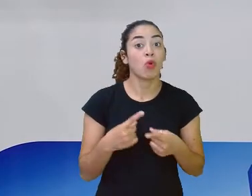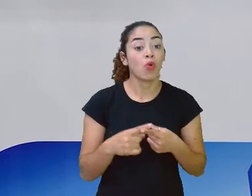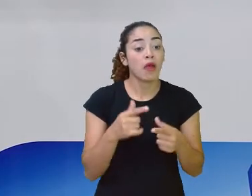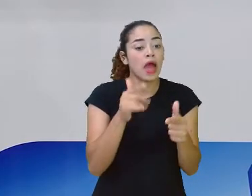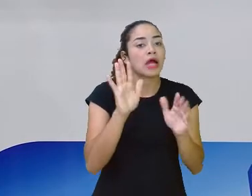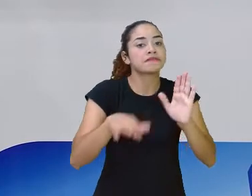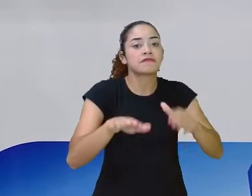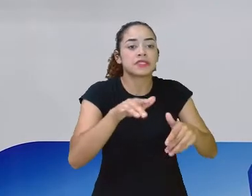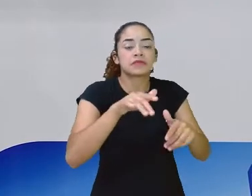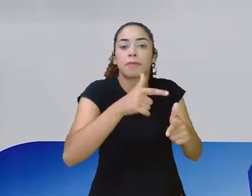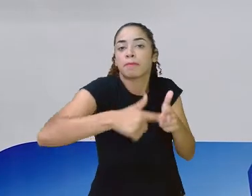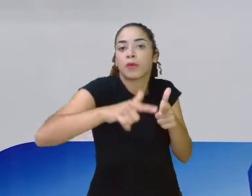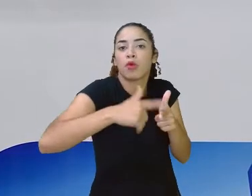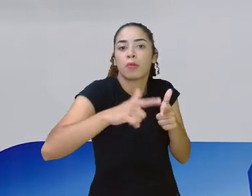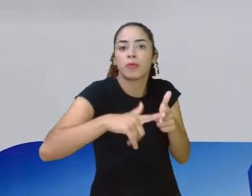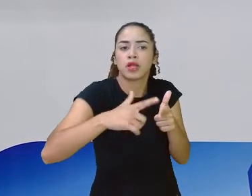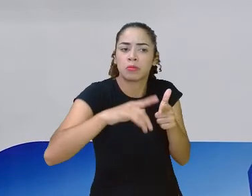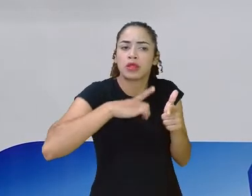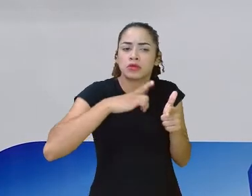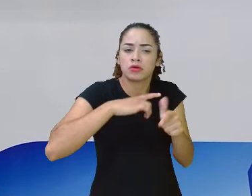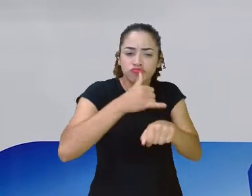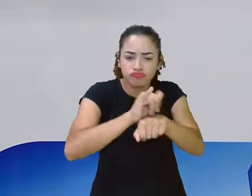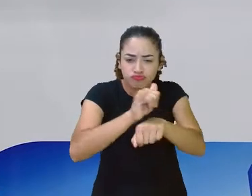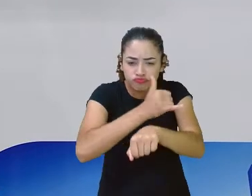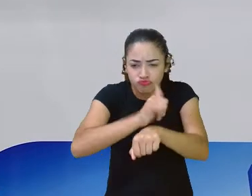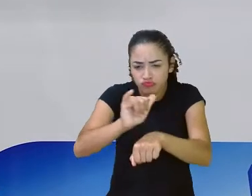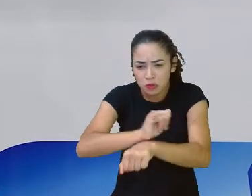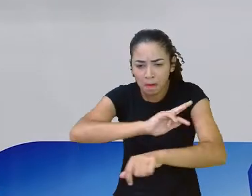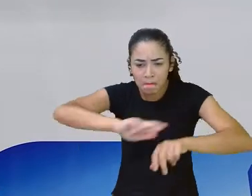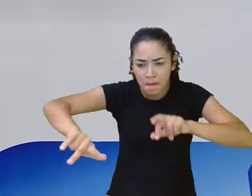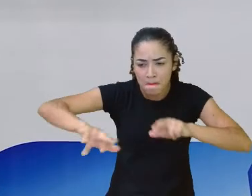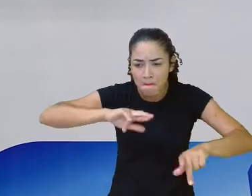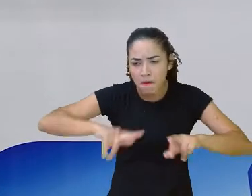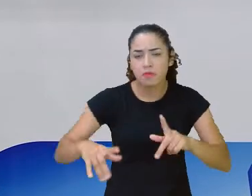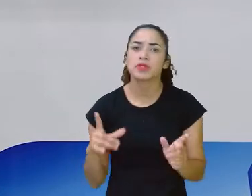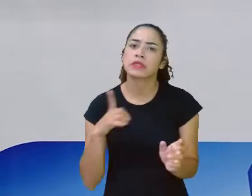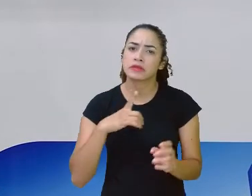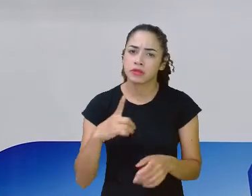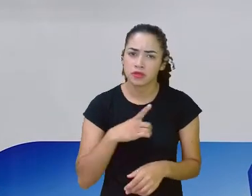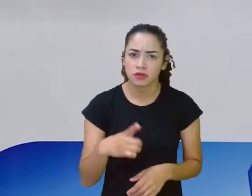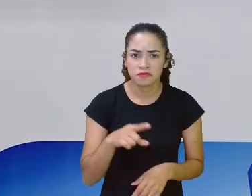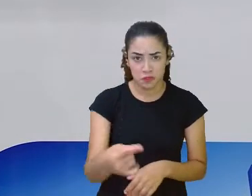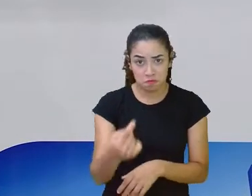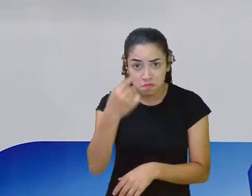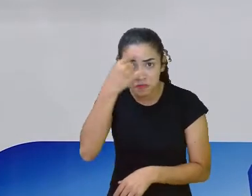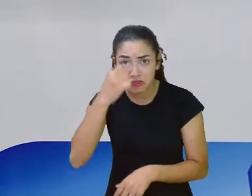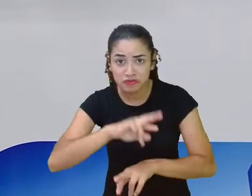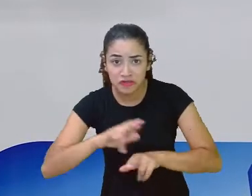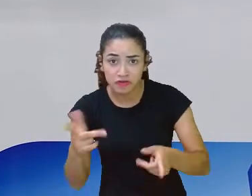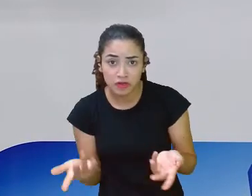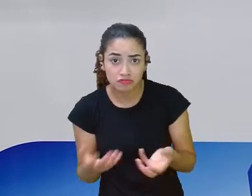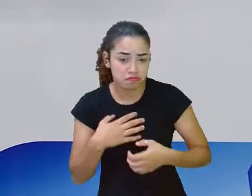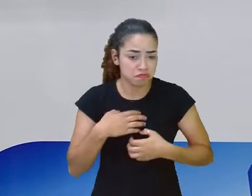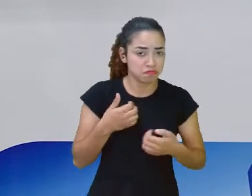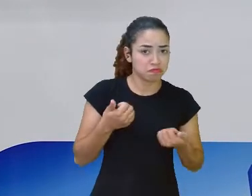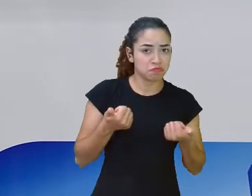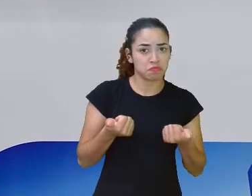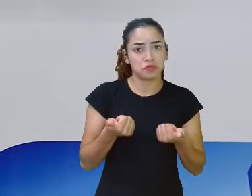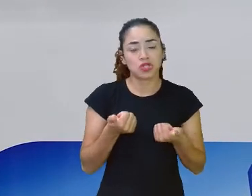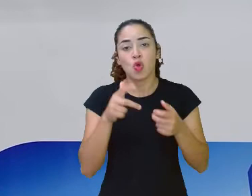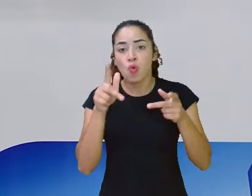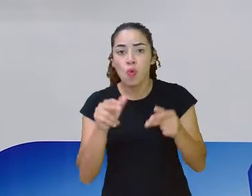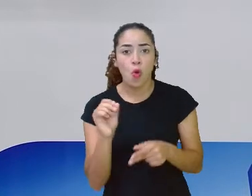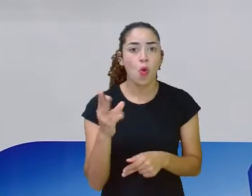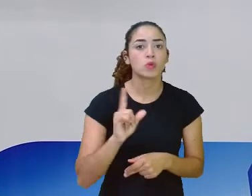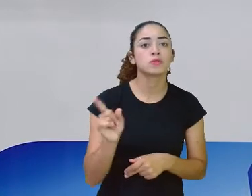pode recorrer a diferentes estratégias para resolver. Será que você pensou diferente? Vou trazer aqui então